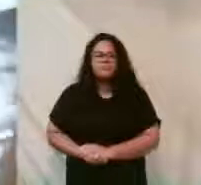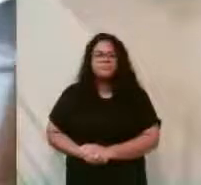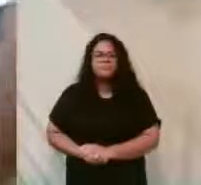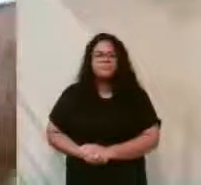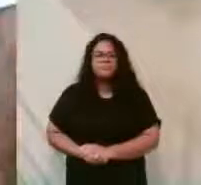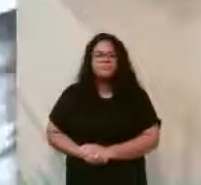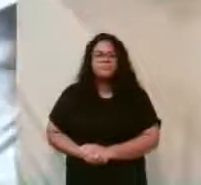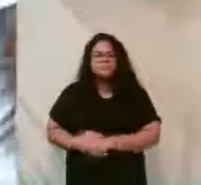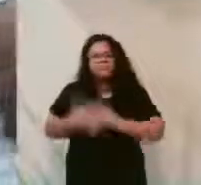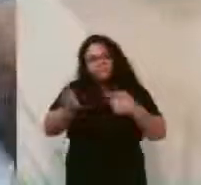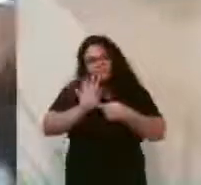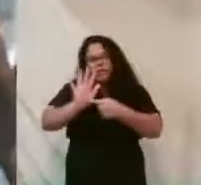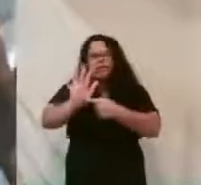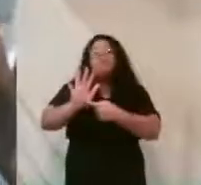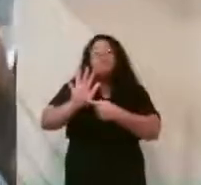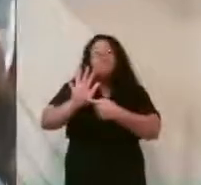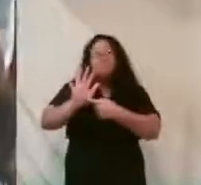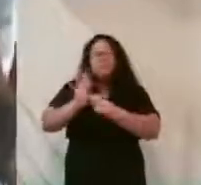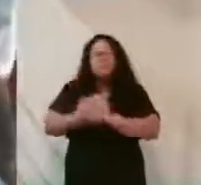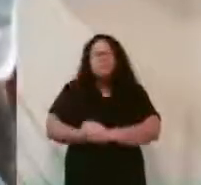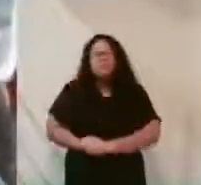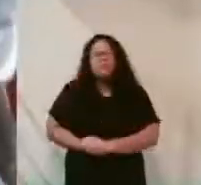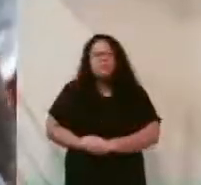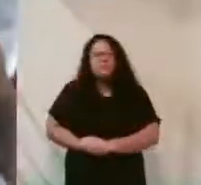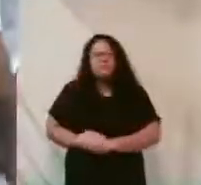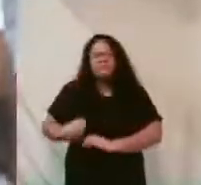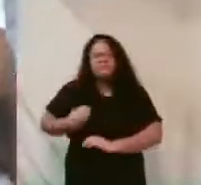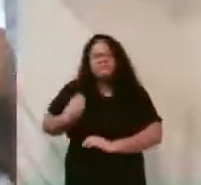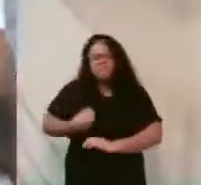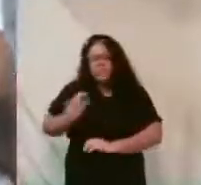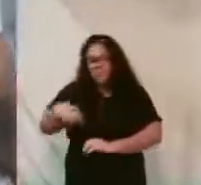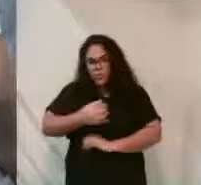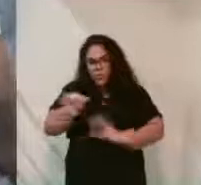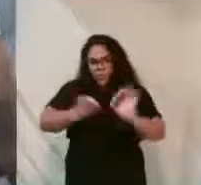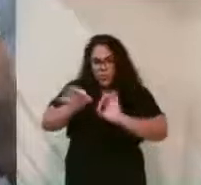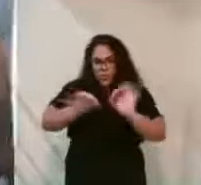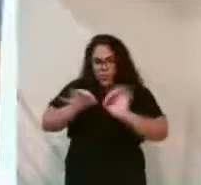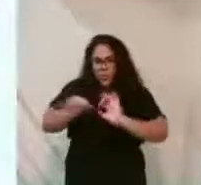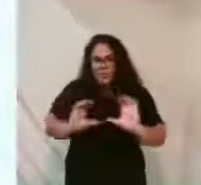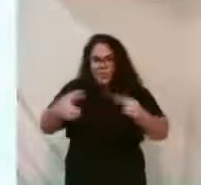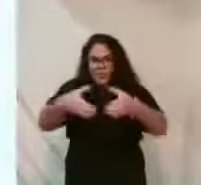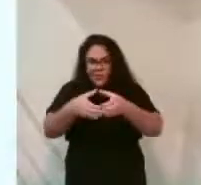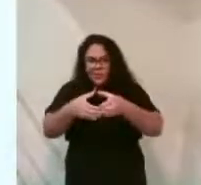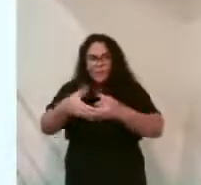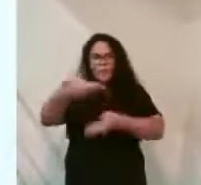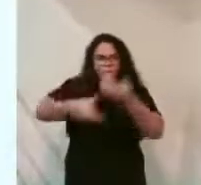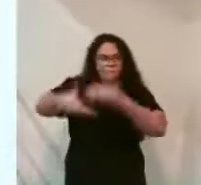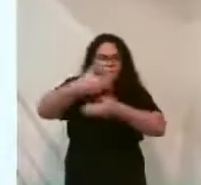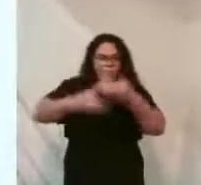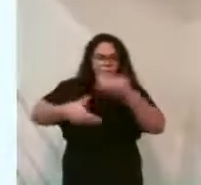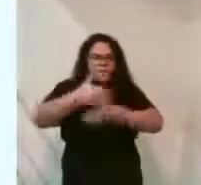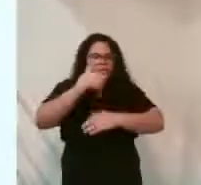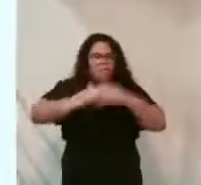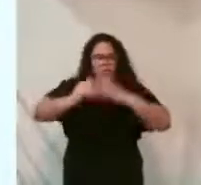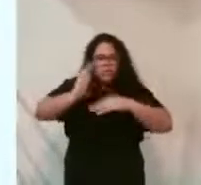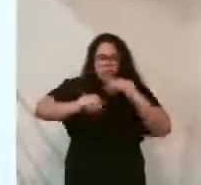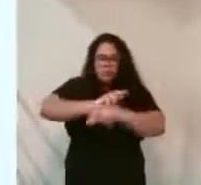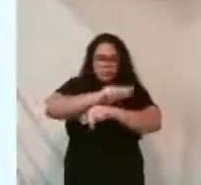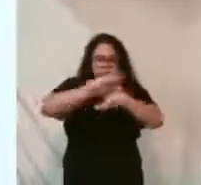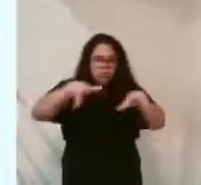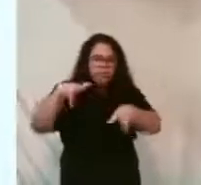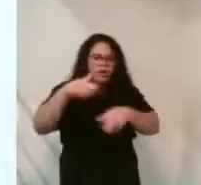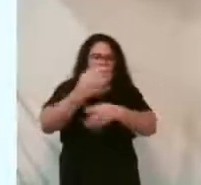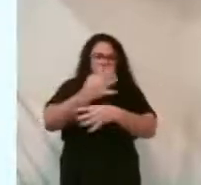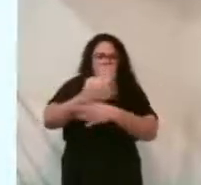Diante de tal cenário, este encontro com a participação de catadores e catadoras de vários municípios de Pernambuco defende: 1.